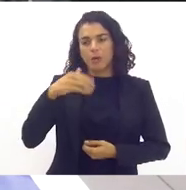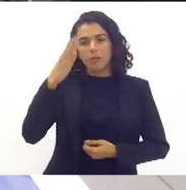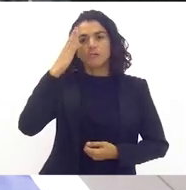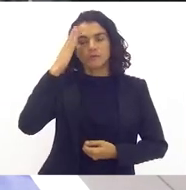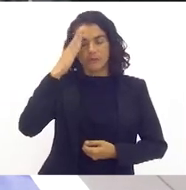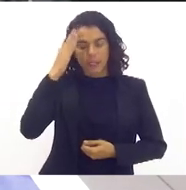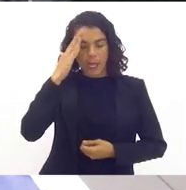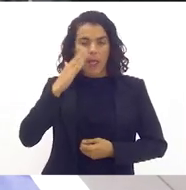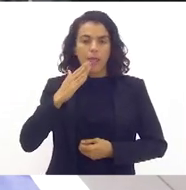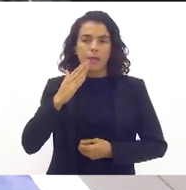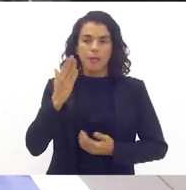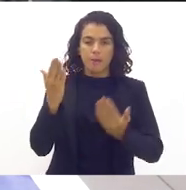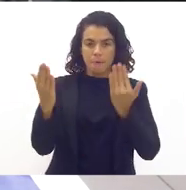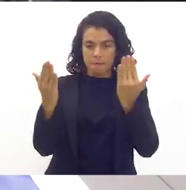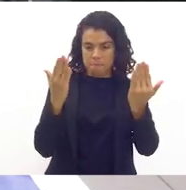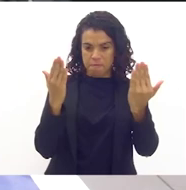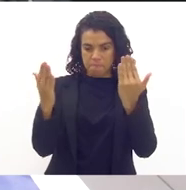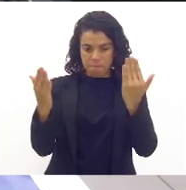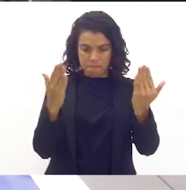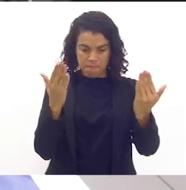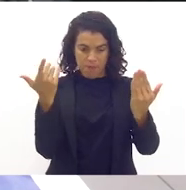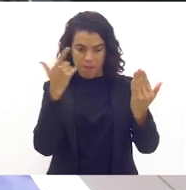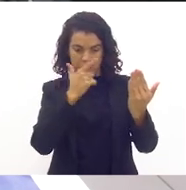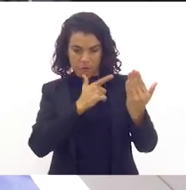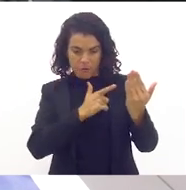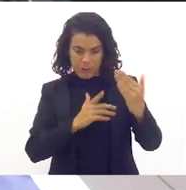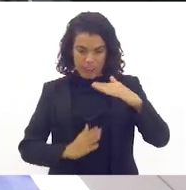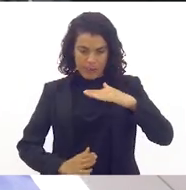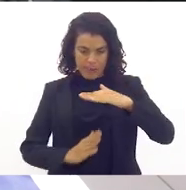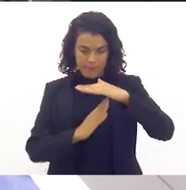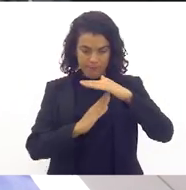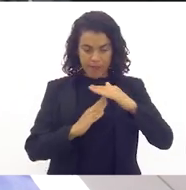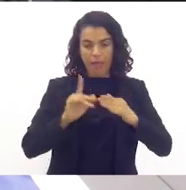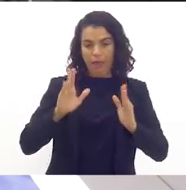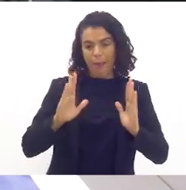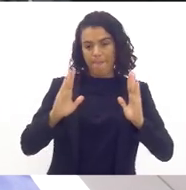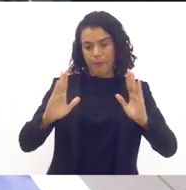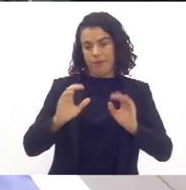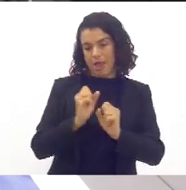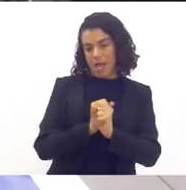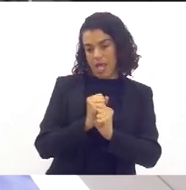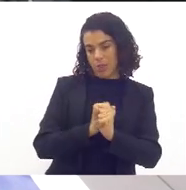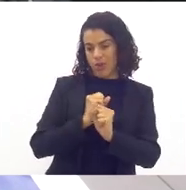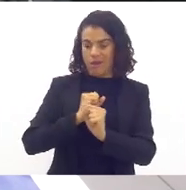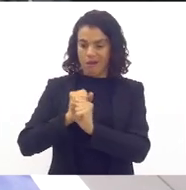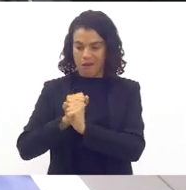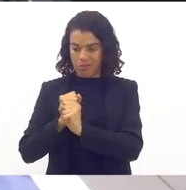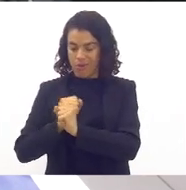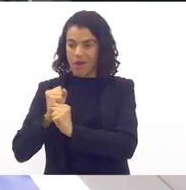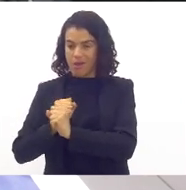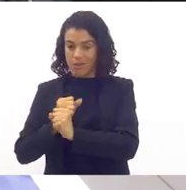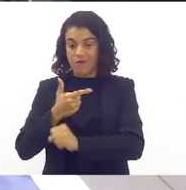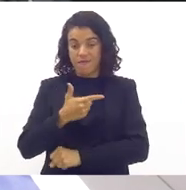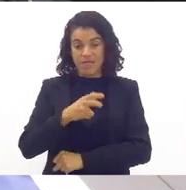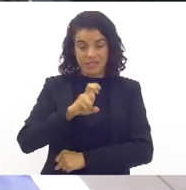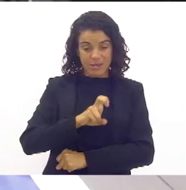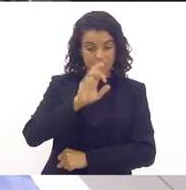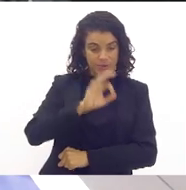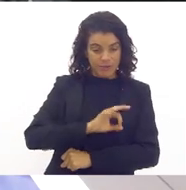o parâmetro para aferir o atingimento dos limites é anual e é de 25% em relação à